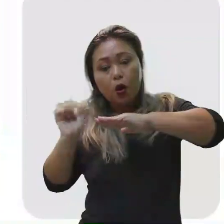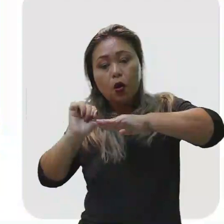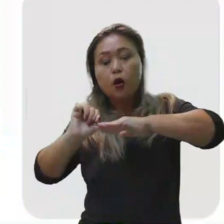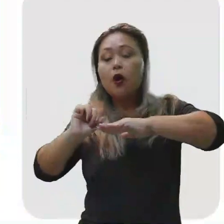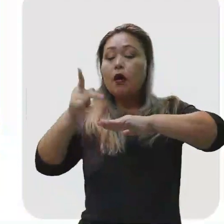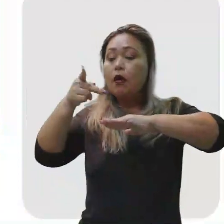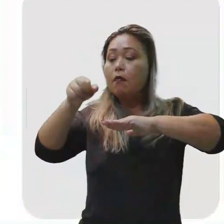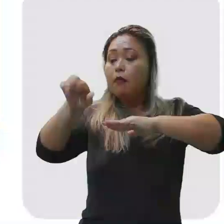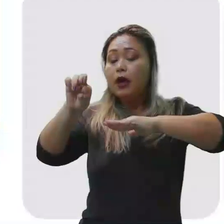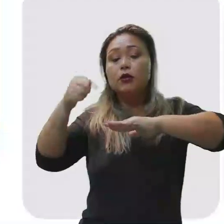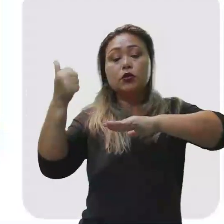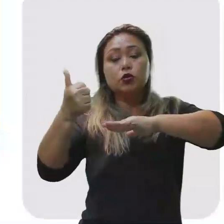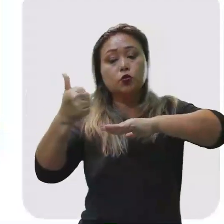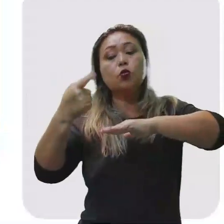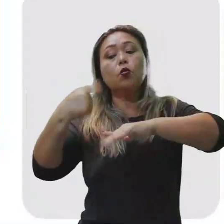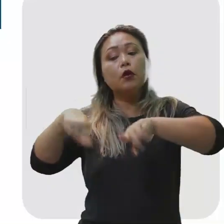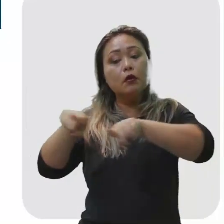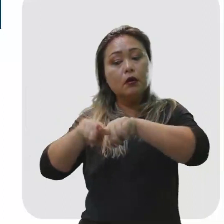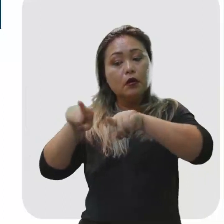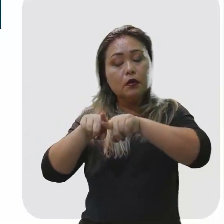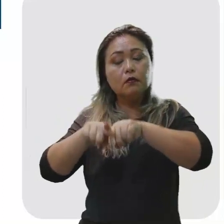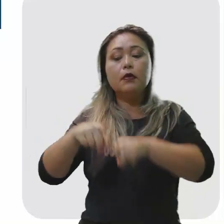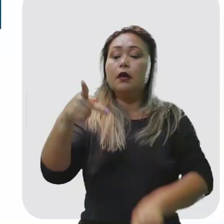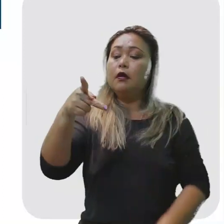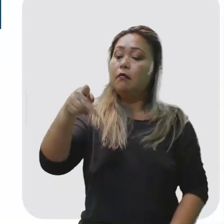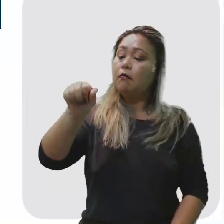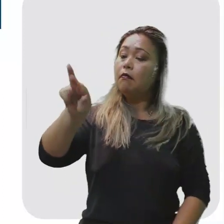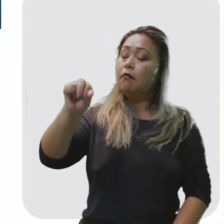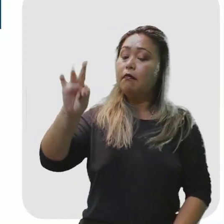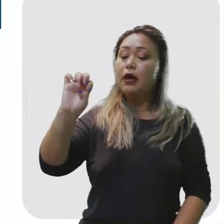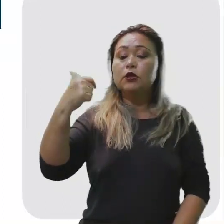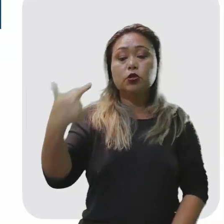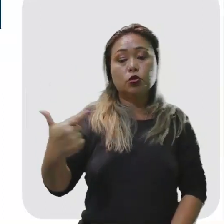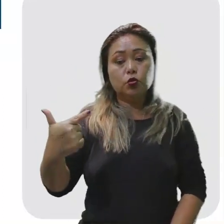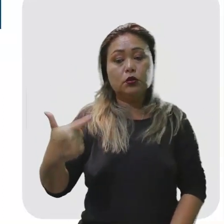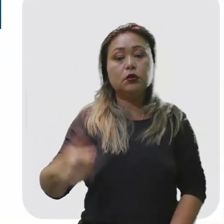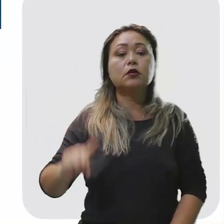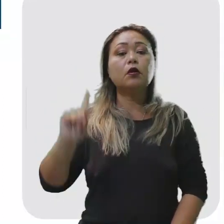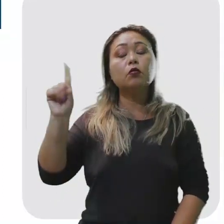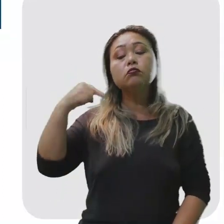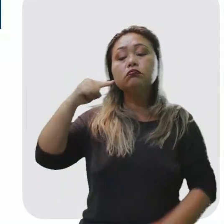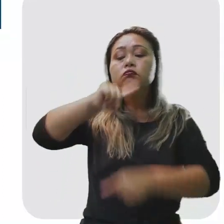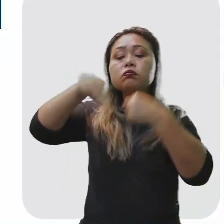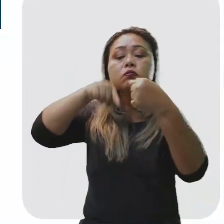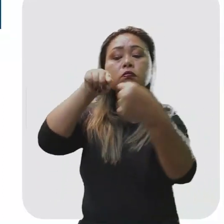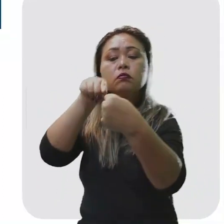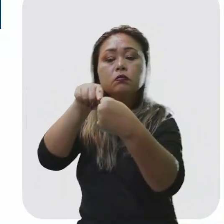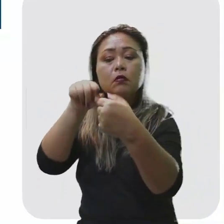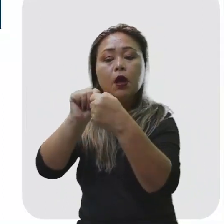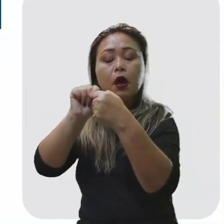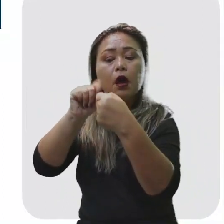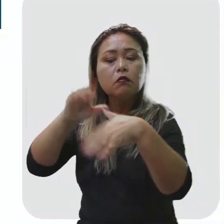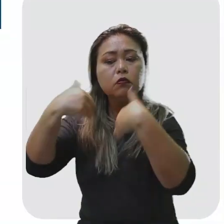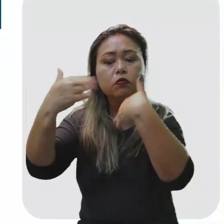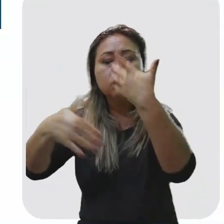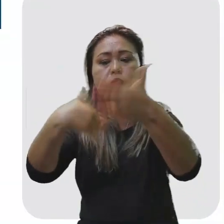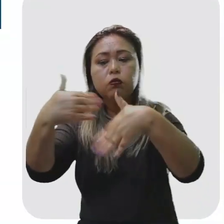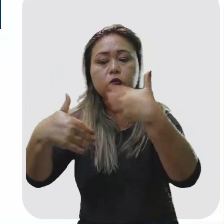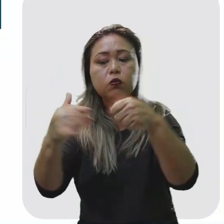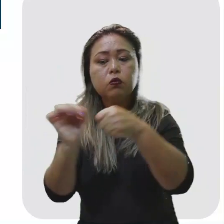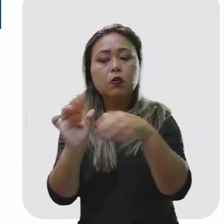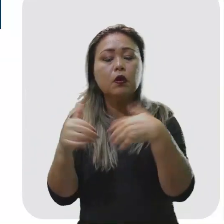unidade 2. Muito bem. As competências que vocês irão desenvolver, ao